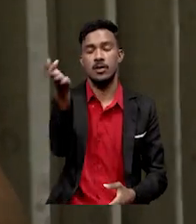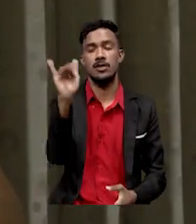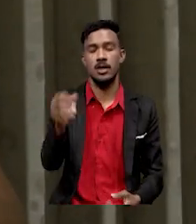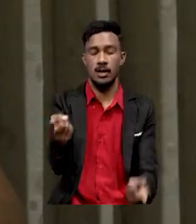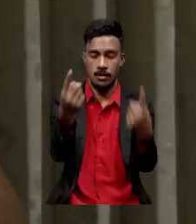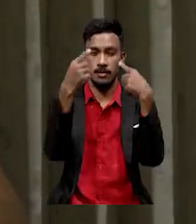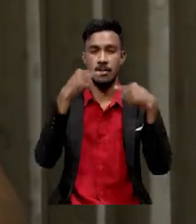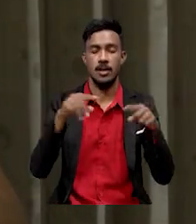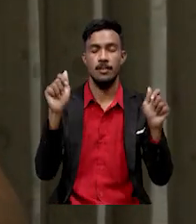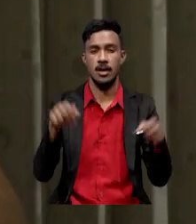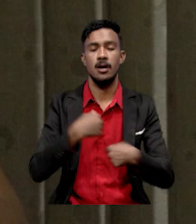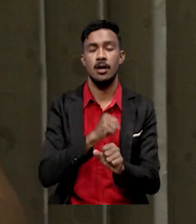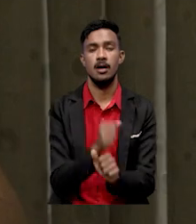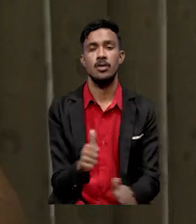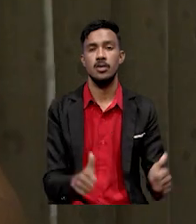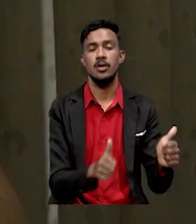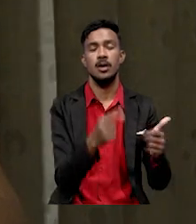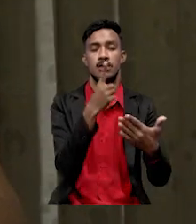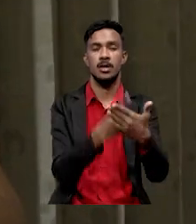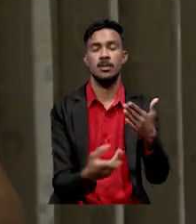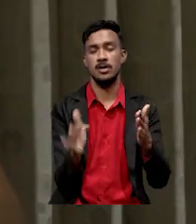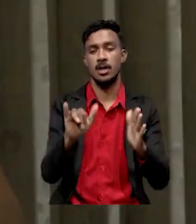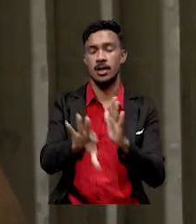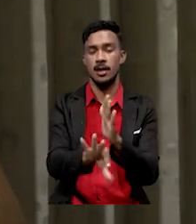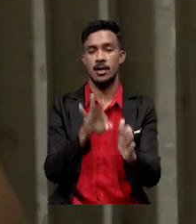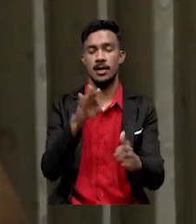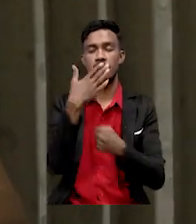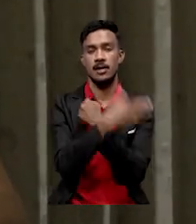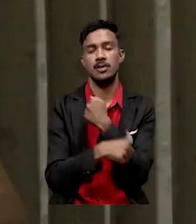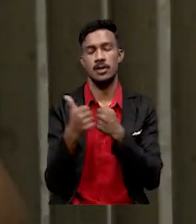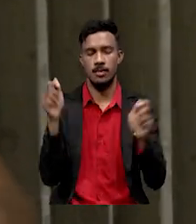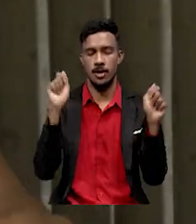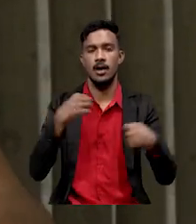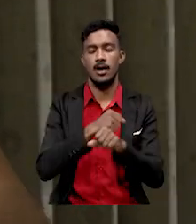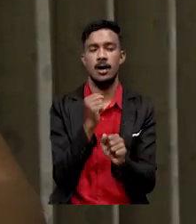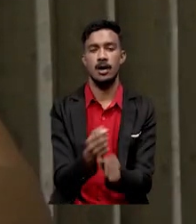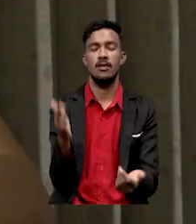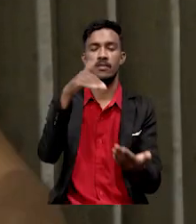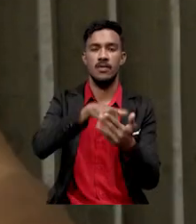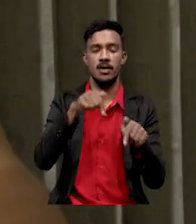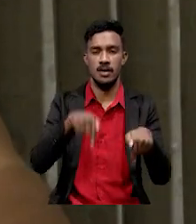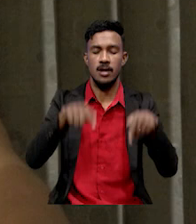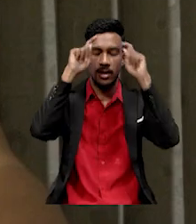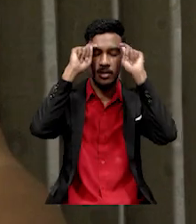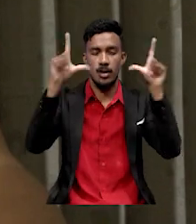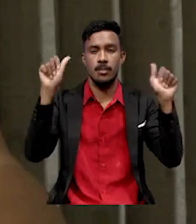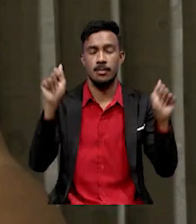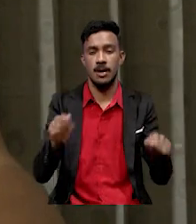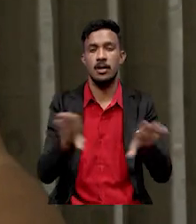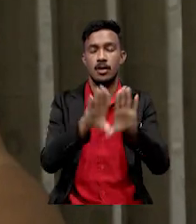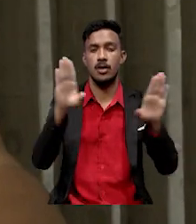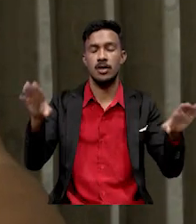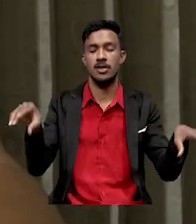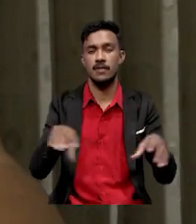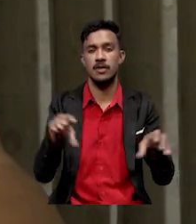implementa sir mo sir hetan ia relio bel implementa fali heti mor i bel loko fal opportunità di impiego ba maru seru